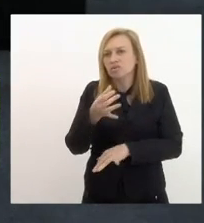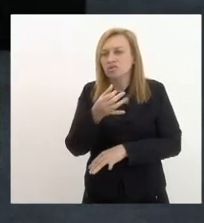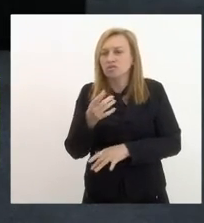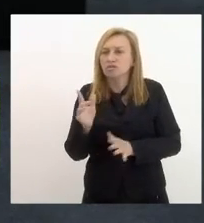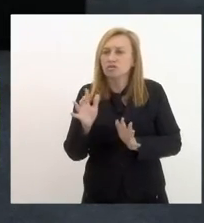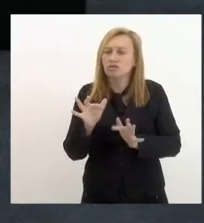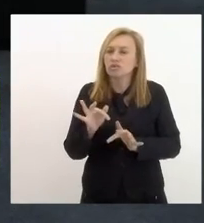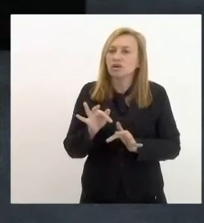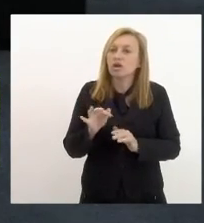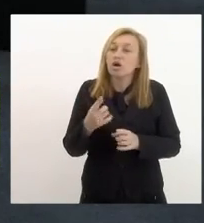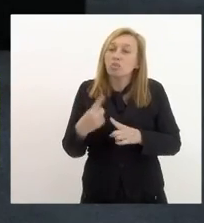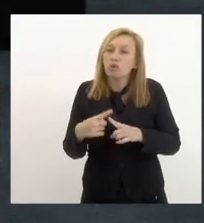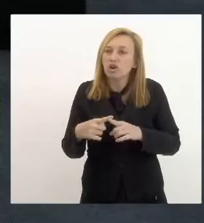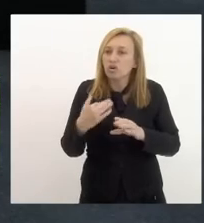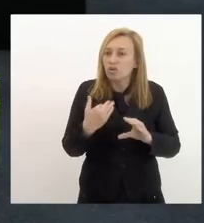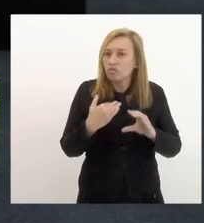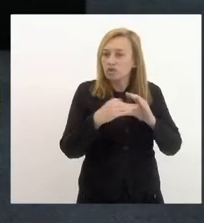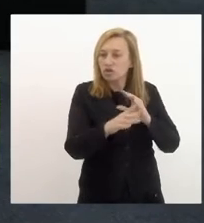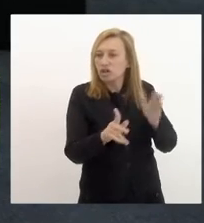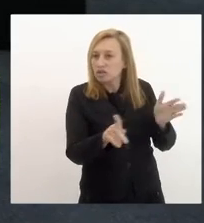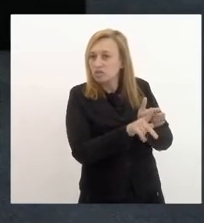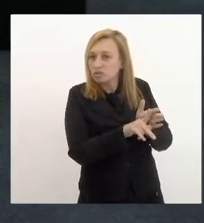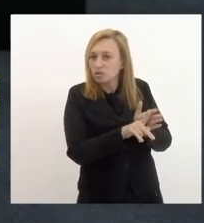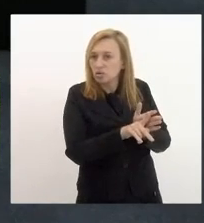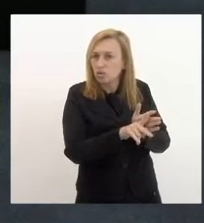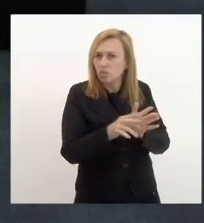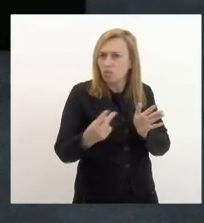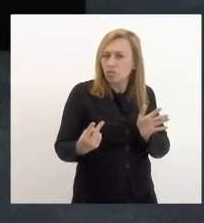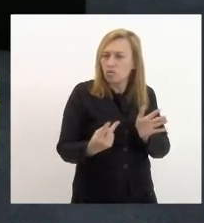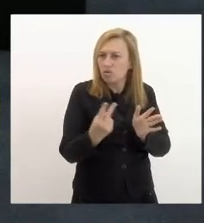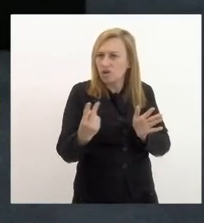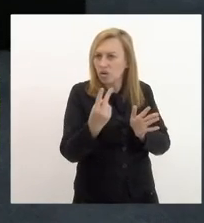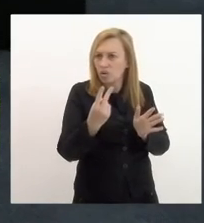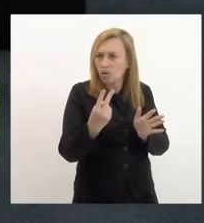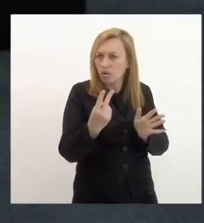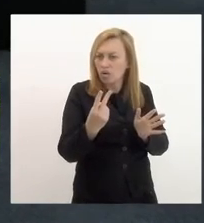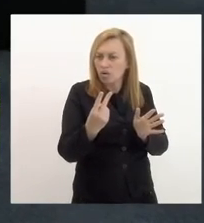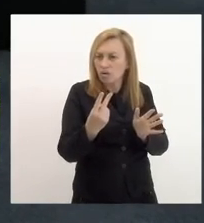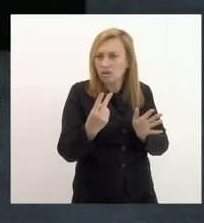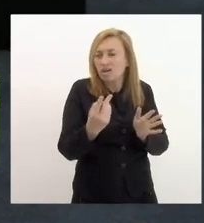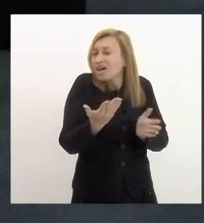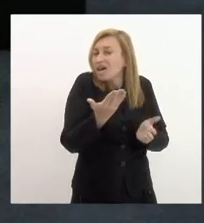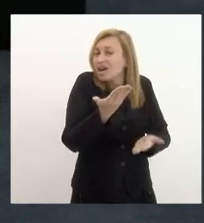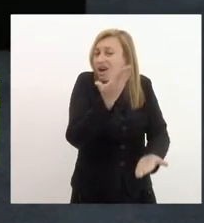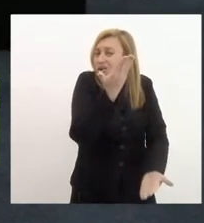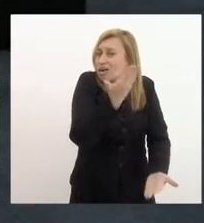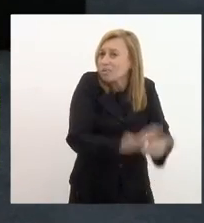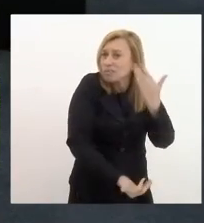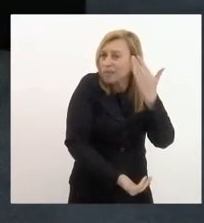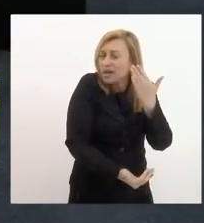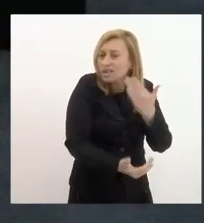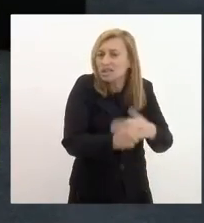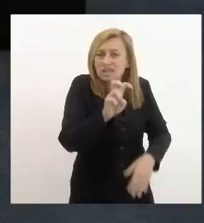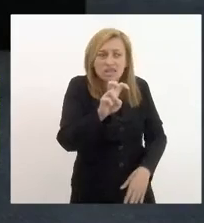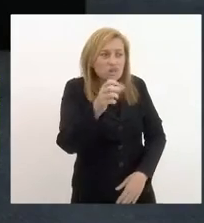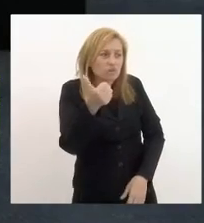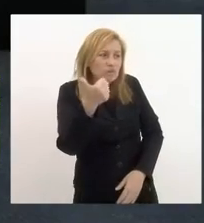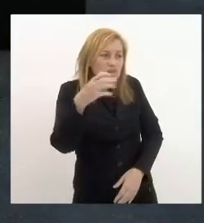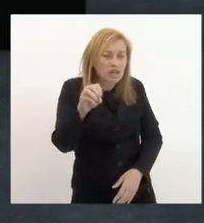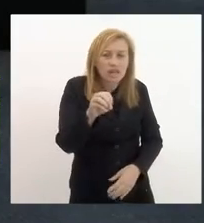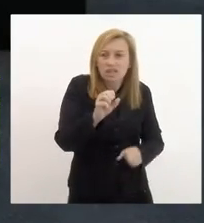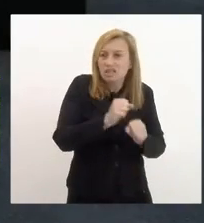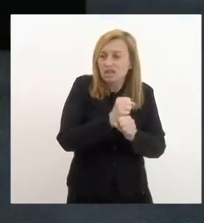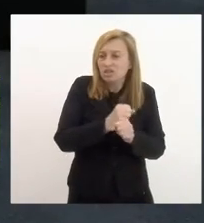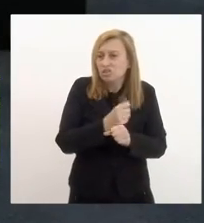forma como foi enviado o projeto o valor absoluto isso gera uma perda ao final de cinco dez anos